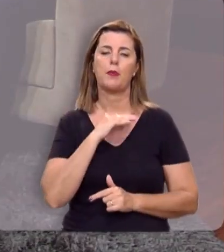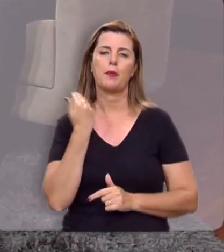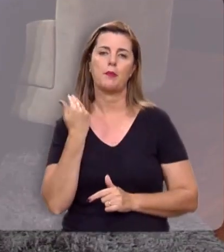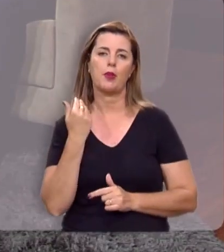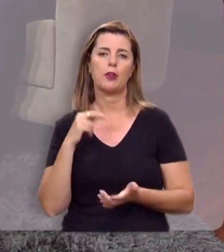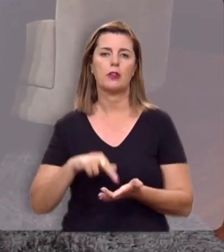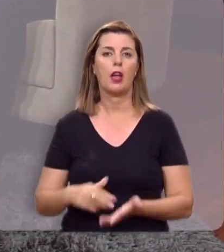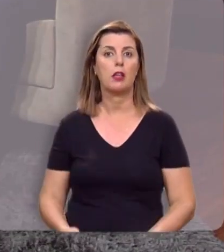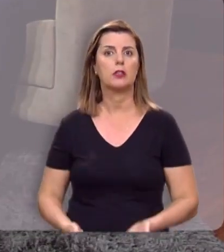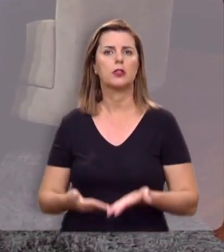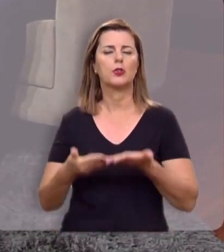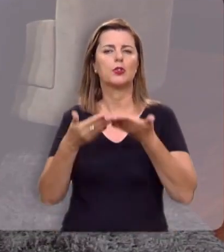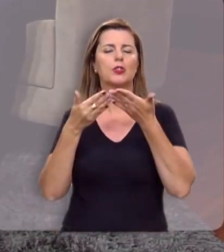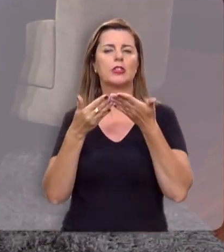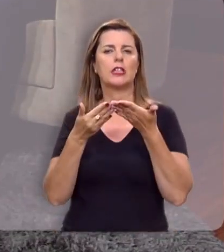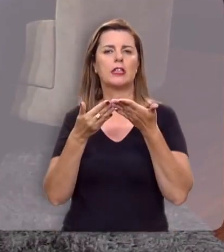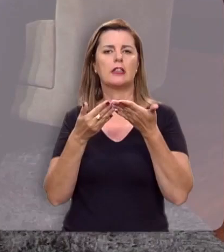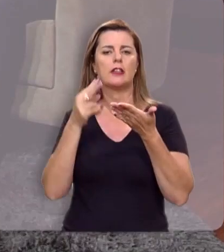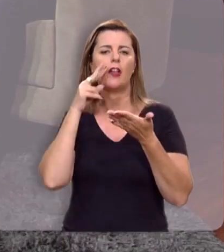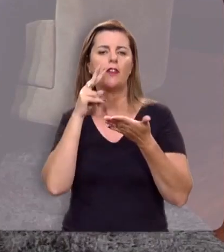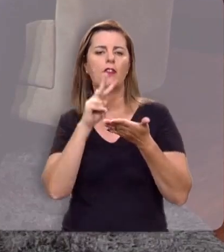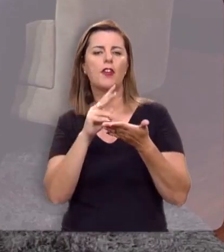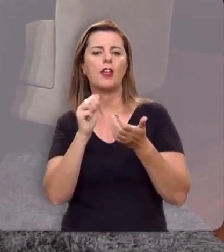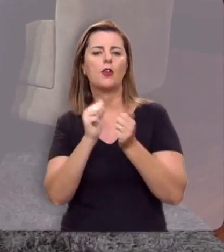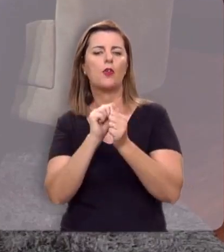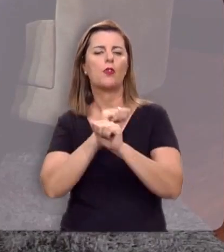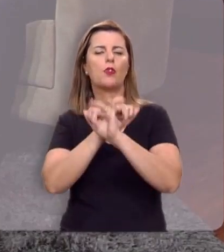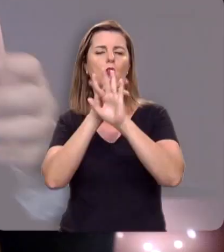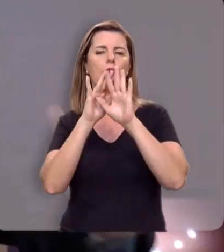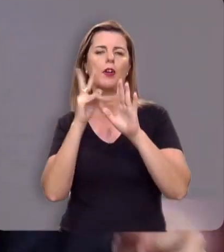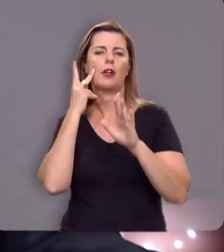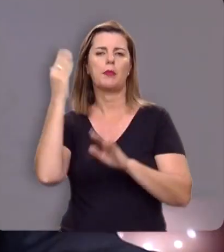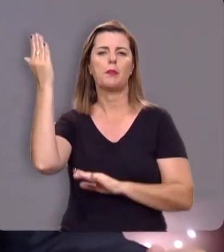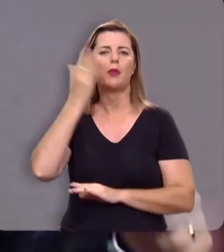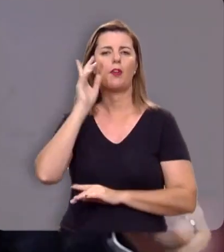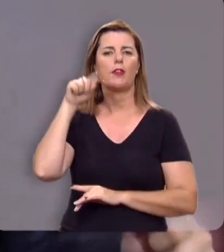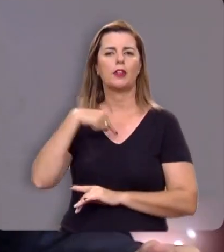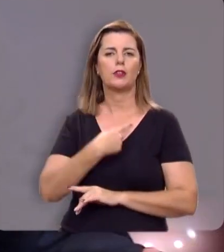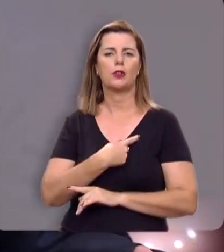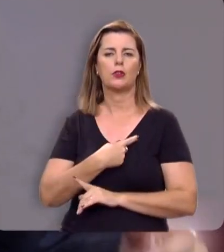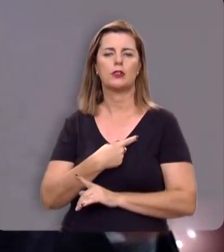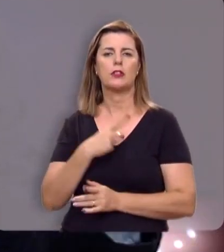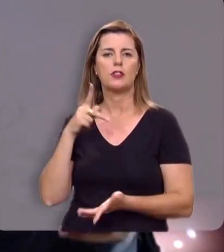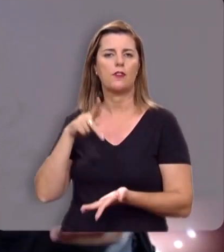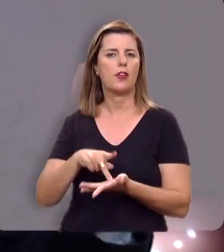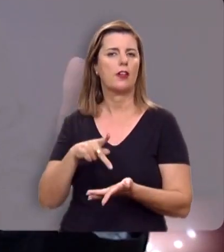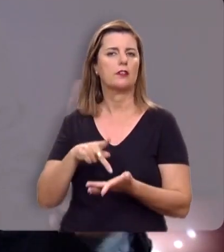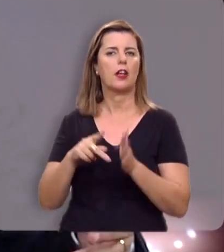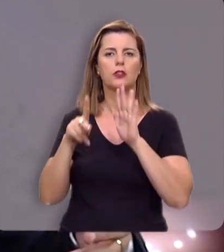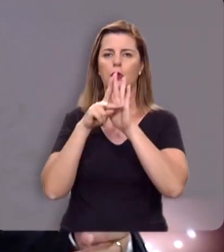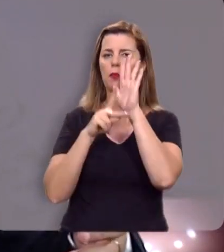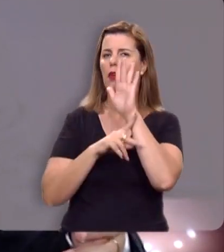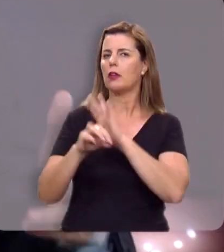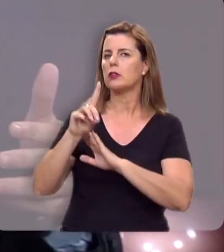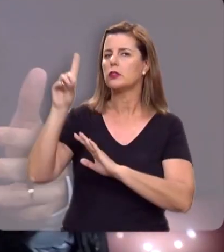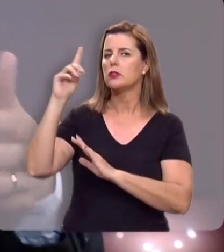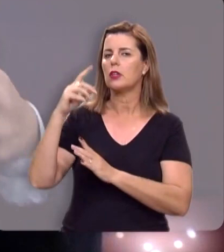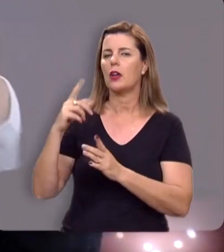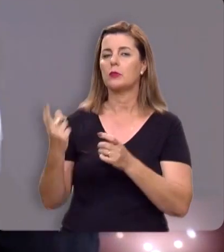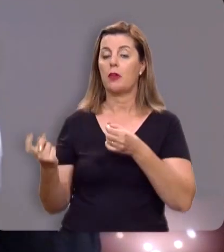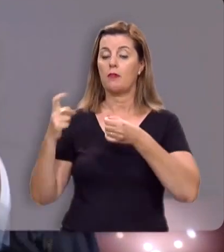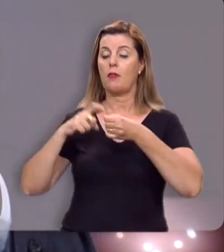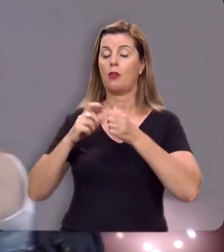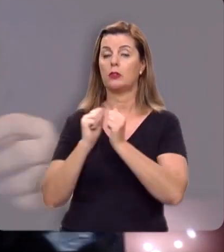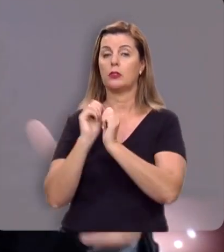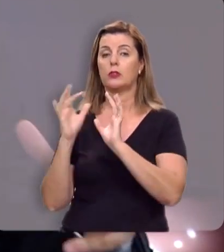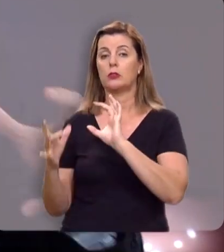Amém. Ressuscita, né, e vem em glória para nos provar efetivamente que o plano de Deus para nos trazer